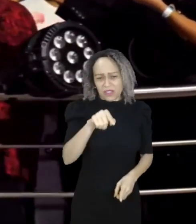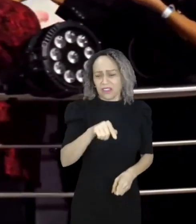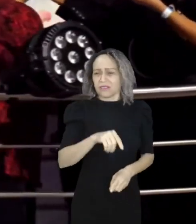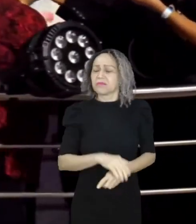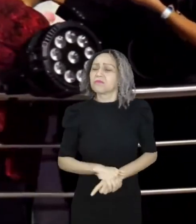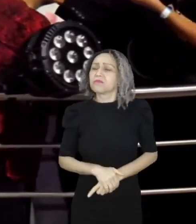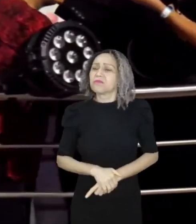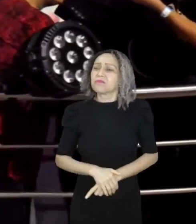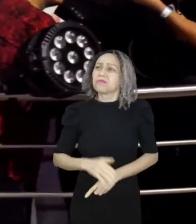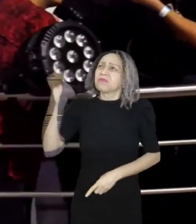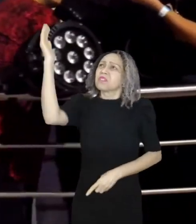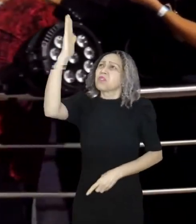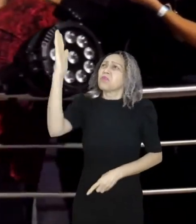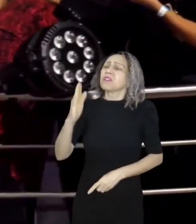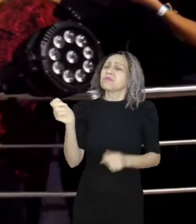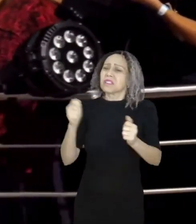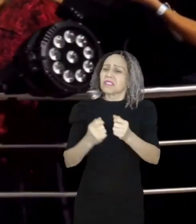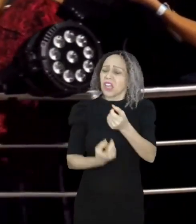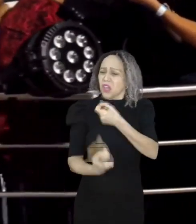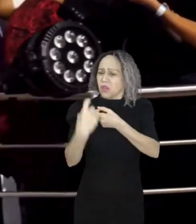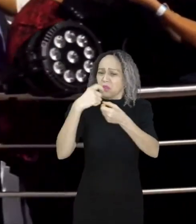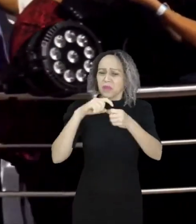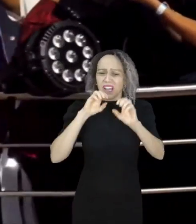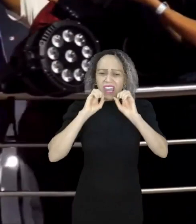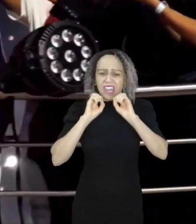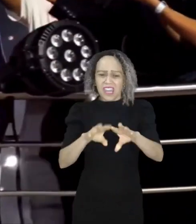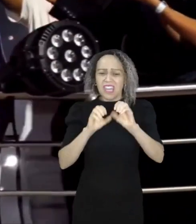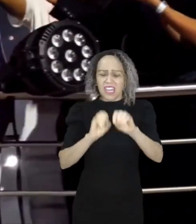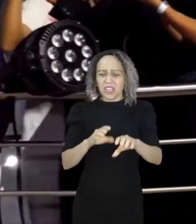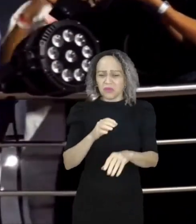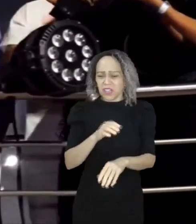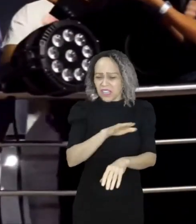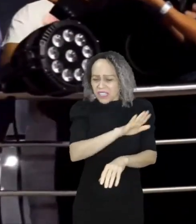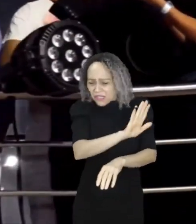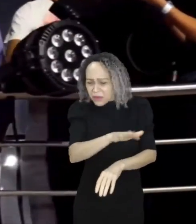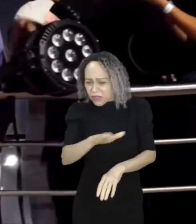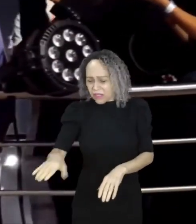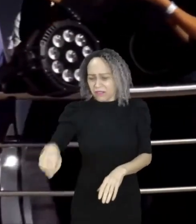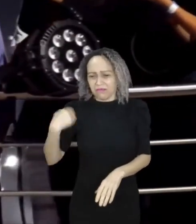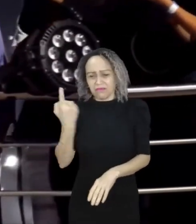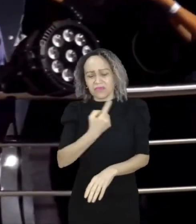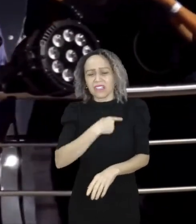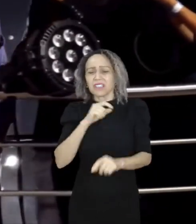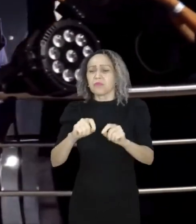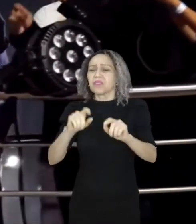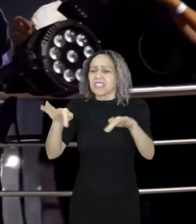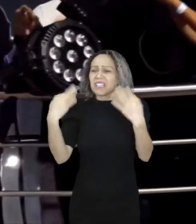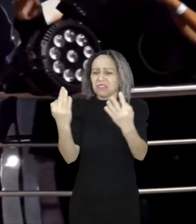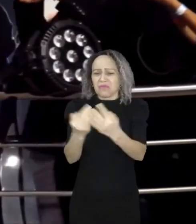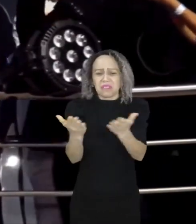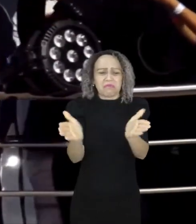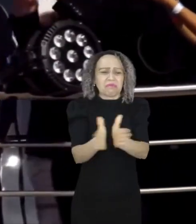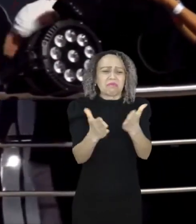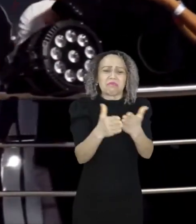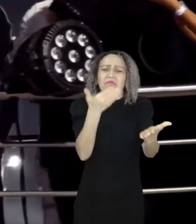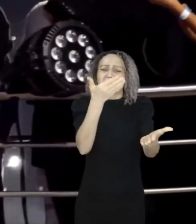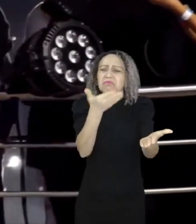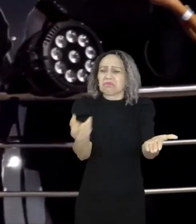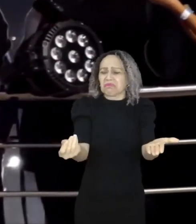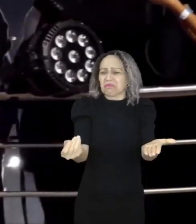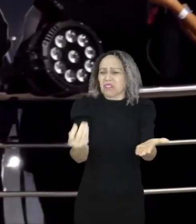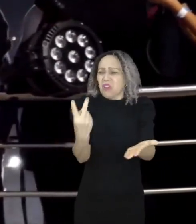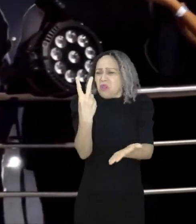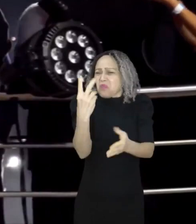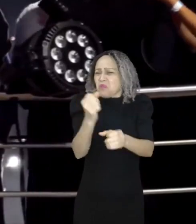Nós temos que recuperar a educação das nossas crianças, porque as famílias mais pobres perderam 2 anos